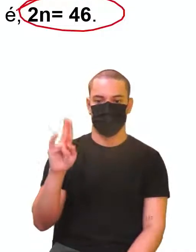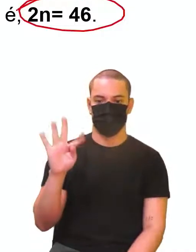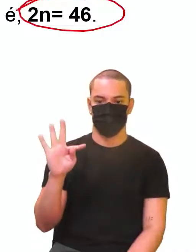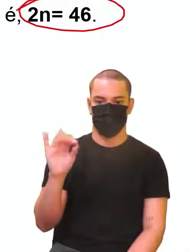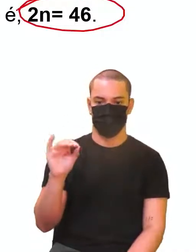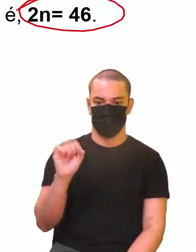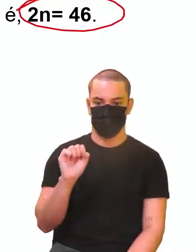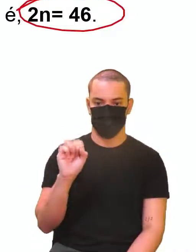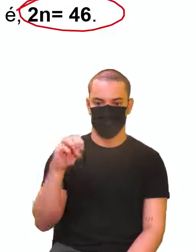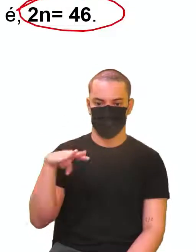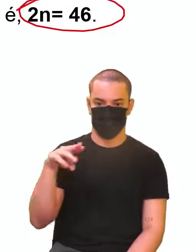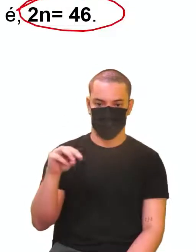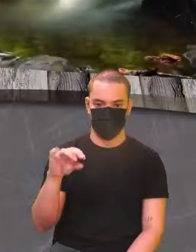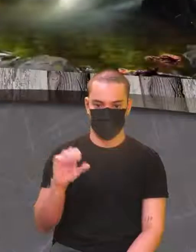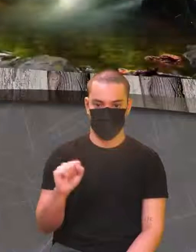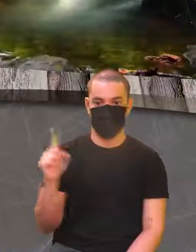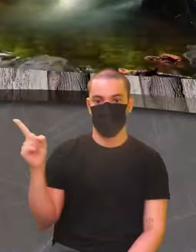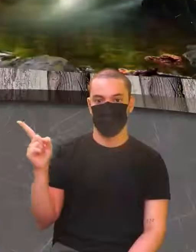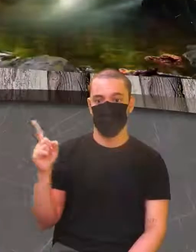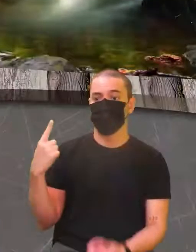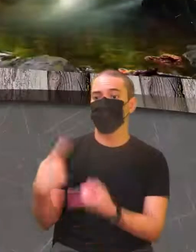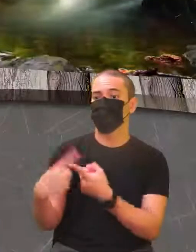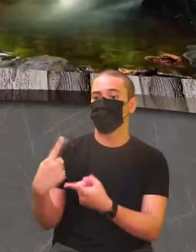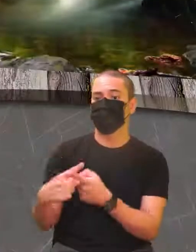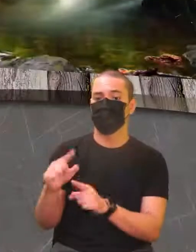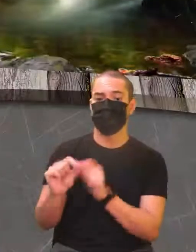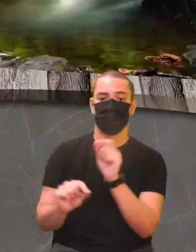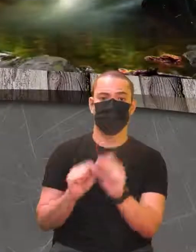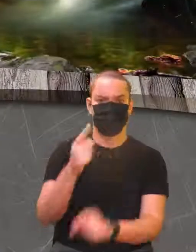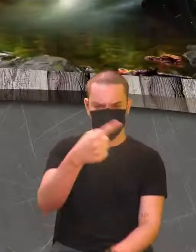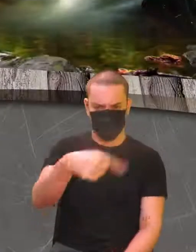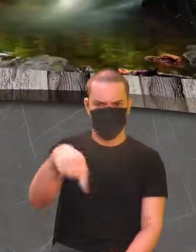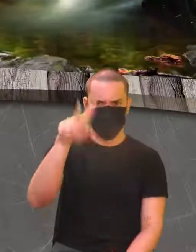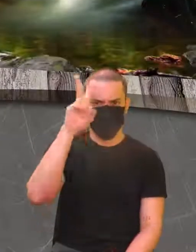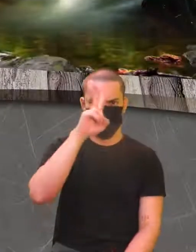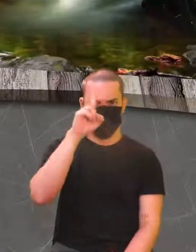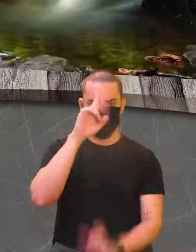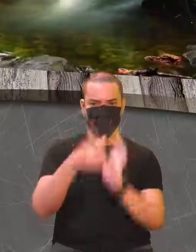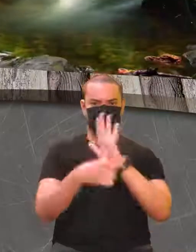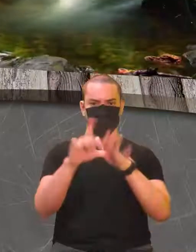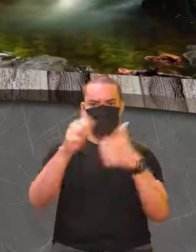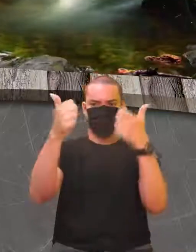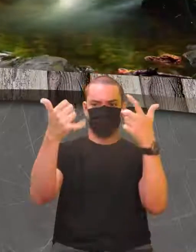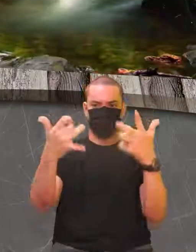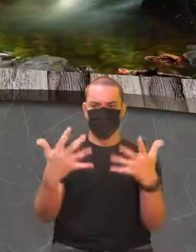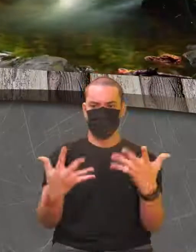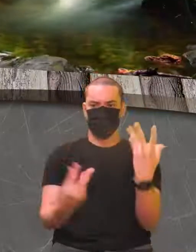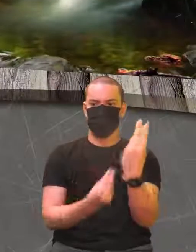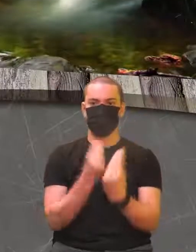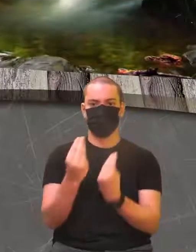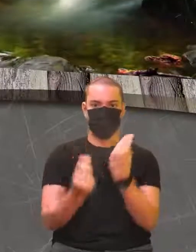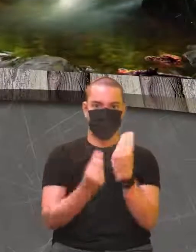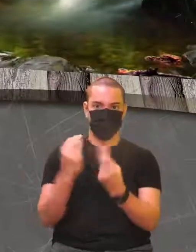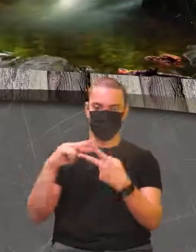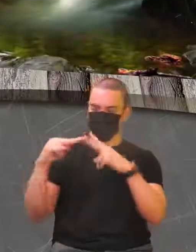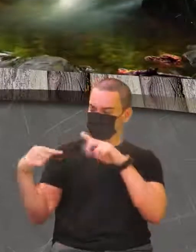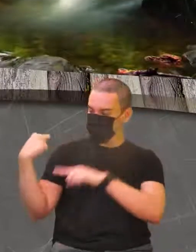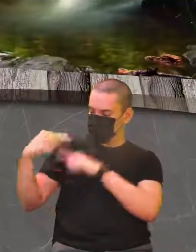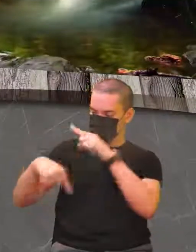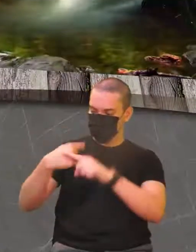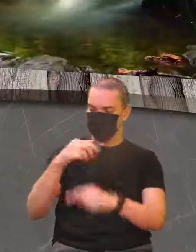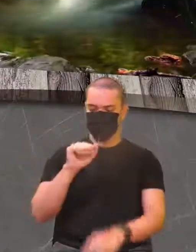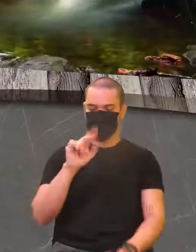autossomos. Olha aqui para mim. Você se lembra que nós falamos de heranças